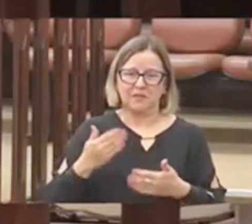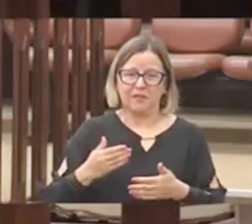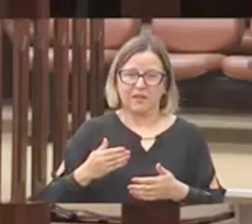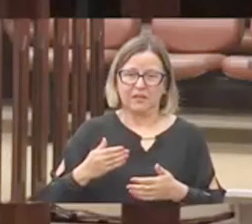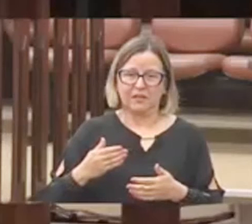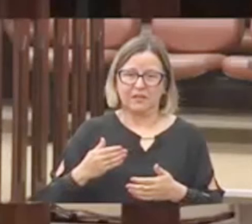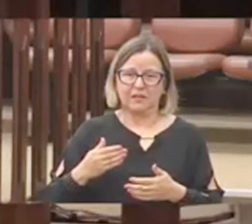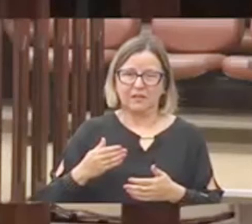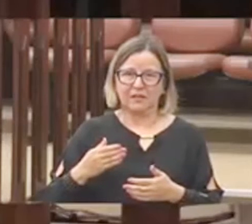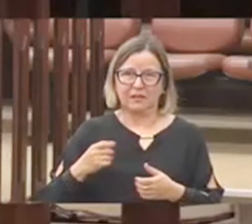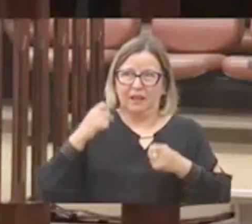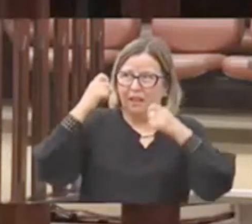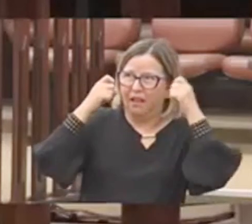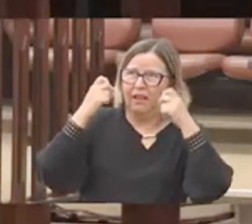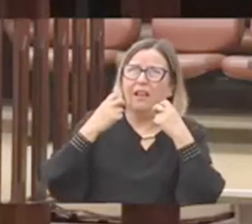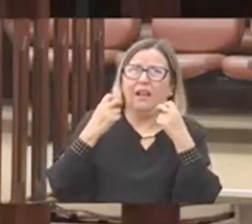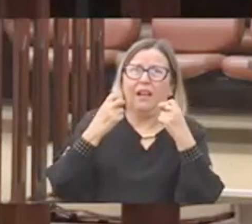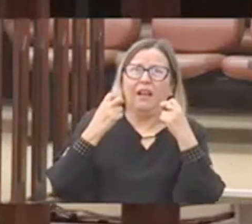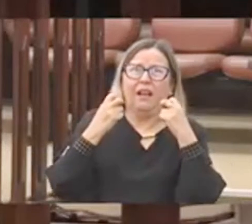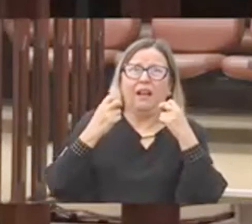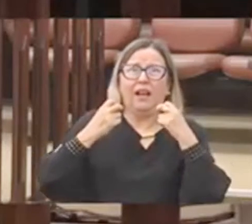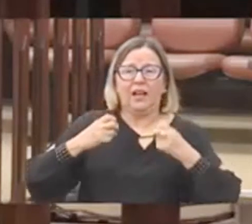se você entra em histeria,